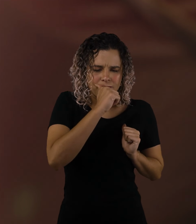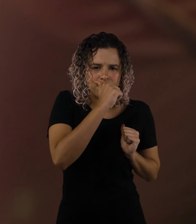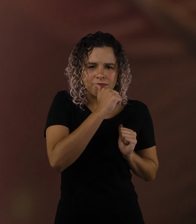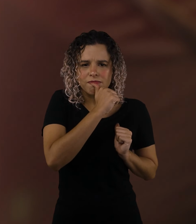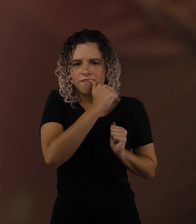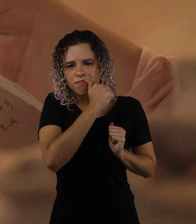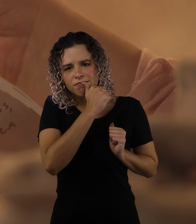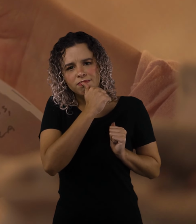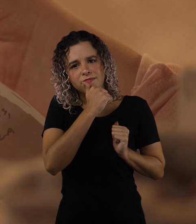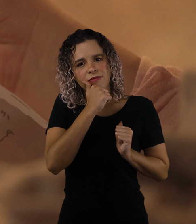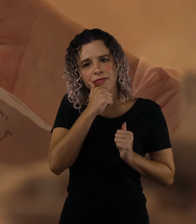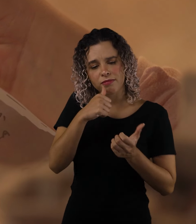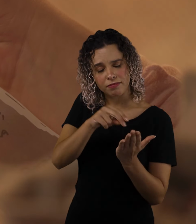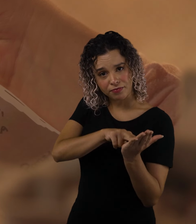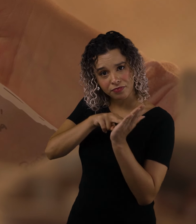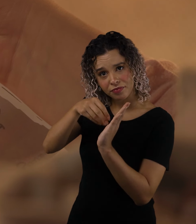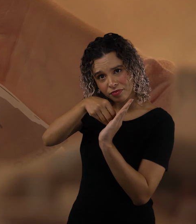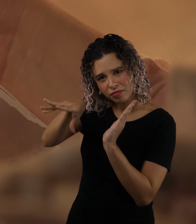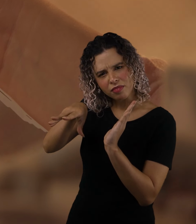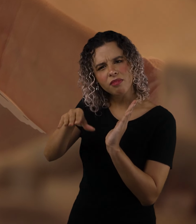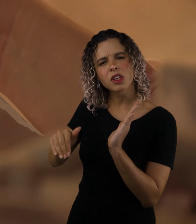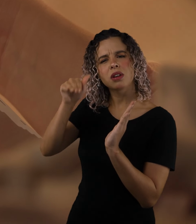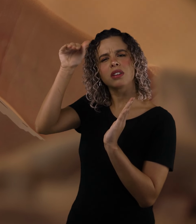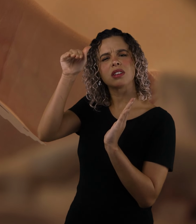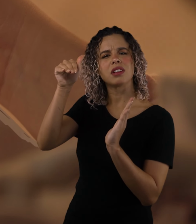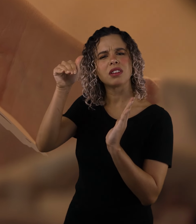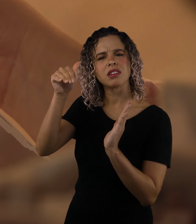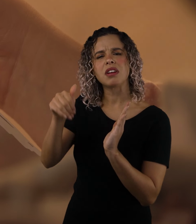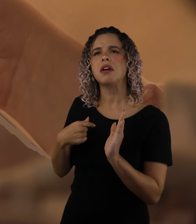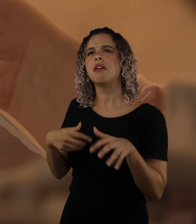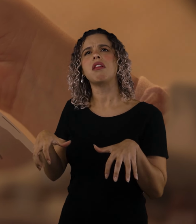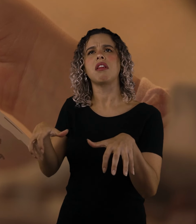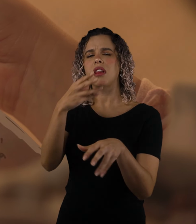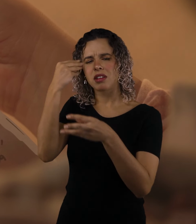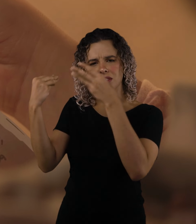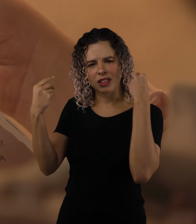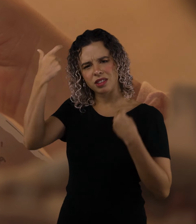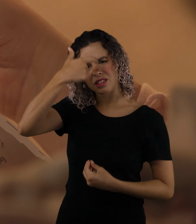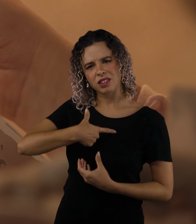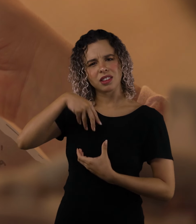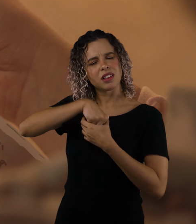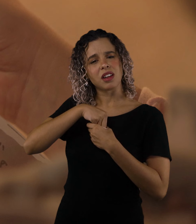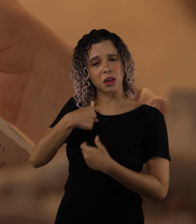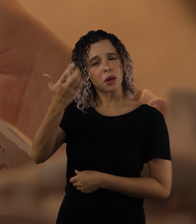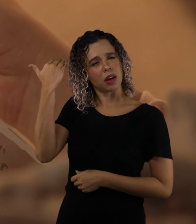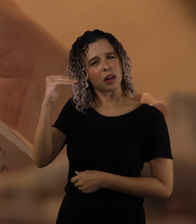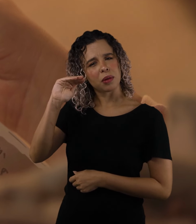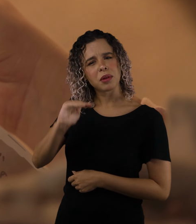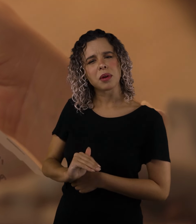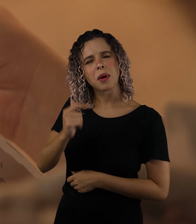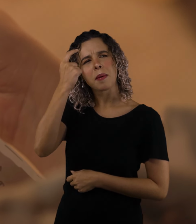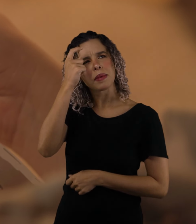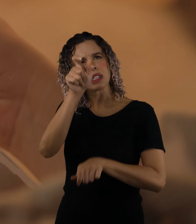liga pra não virar um adulto alienado. Um zumbi que deixou a essência de lado. Quando eu era bem pequeno, eu